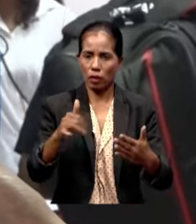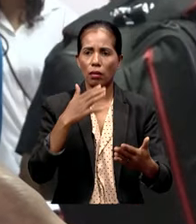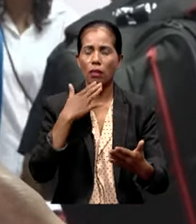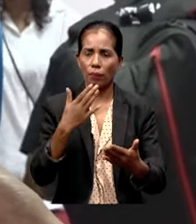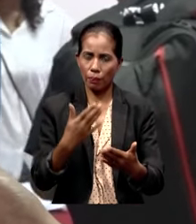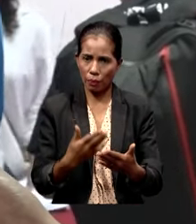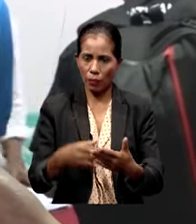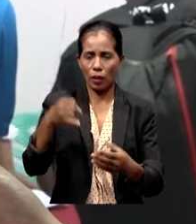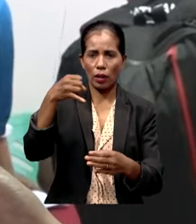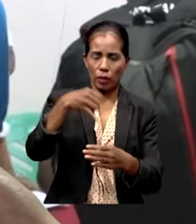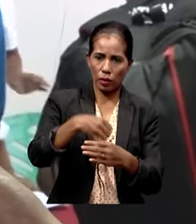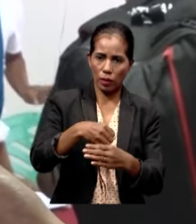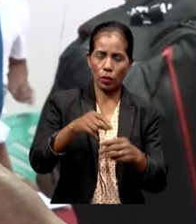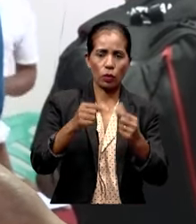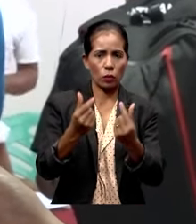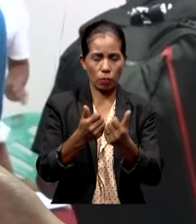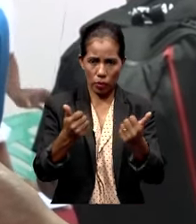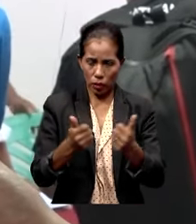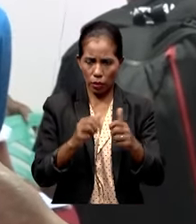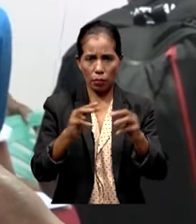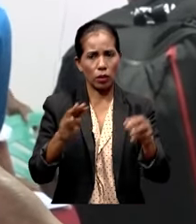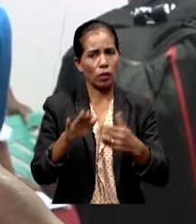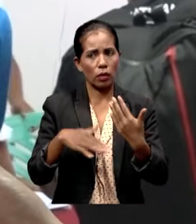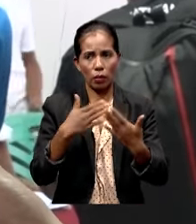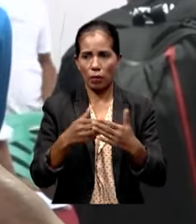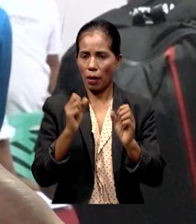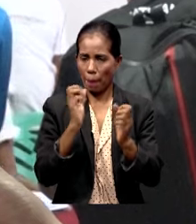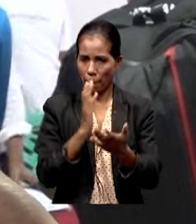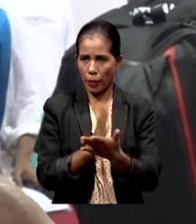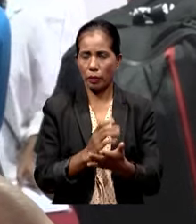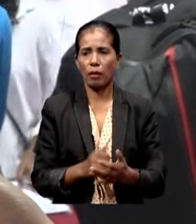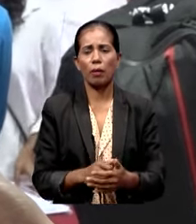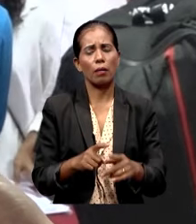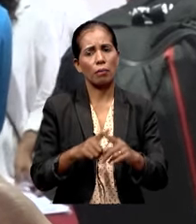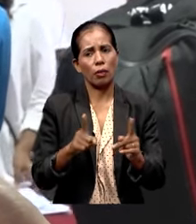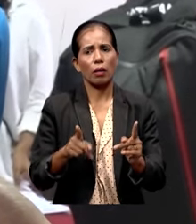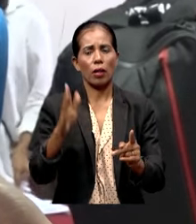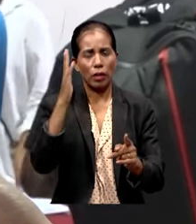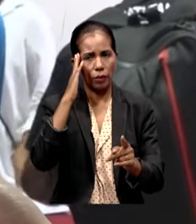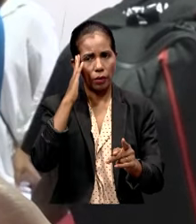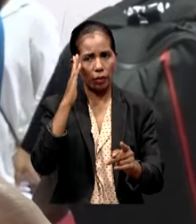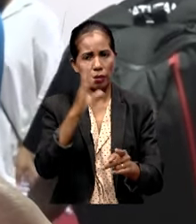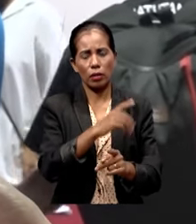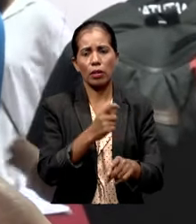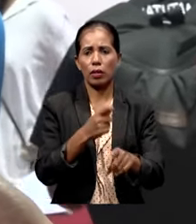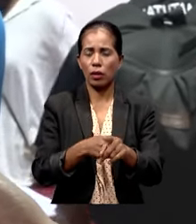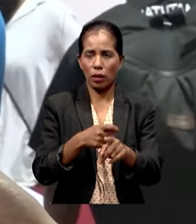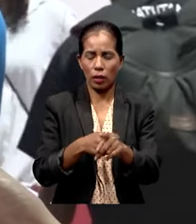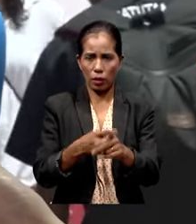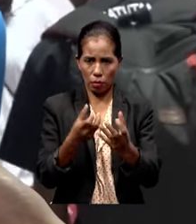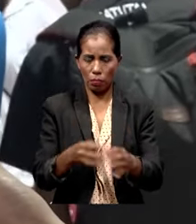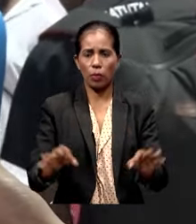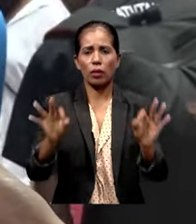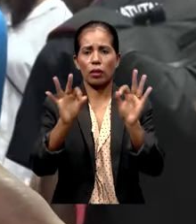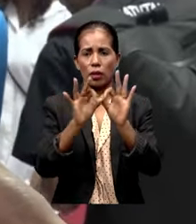tendência de envolver, tenha grupo arte mercê, se é, né, bem, para. Mas bem, a noite que ataca batem por nós, importante ali,